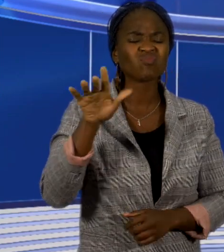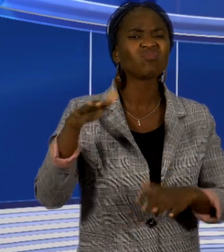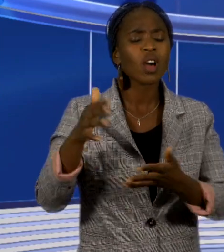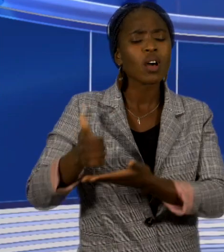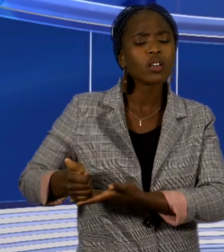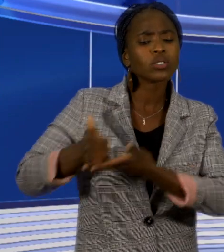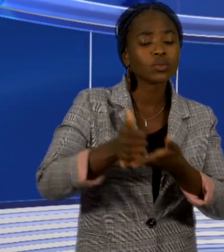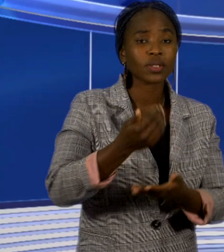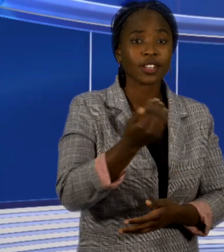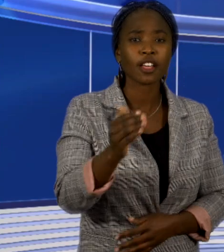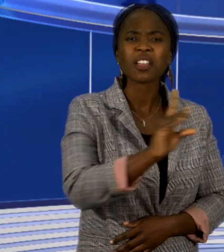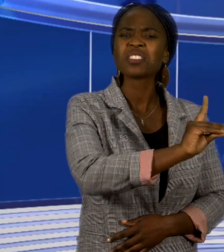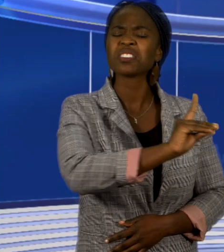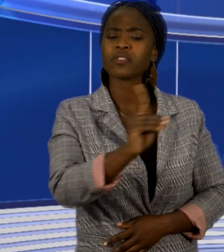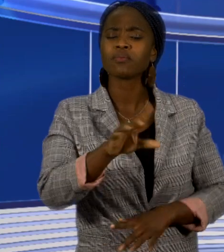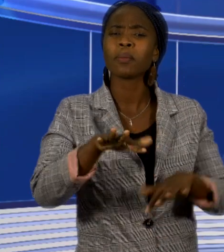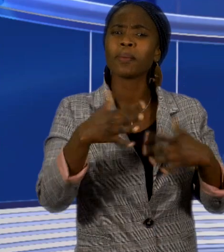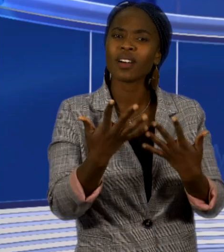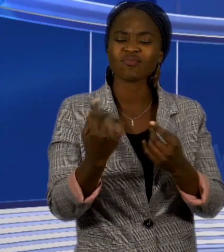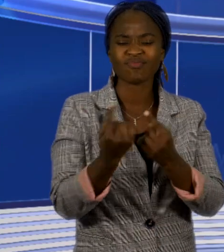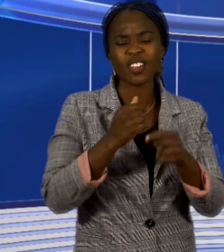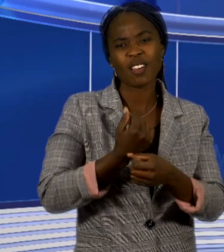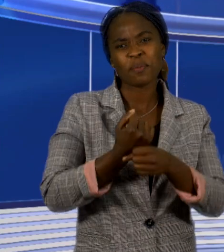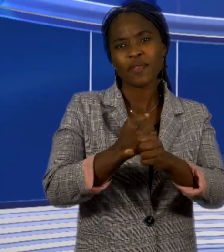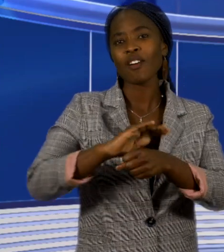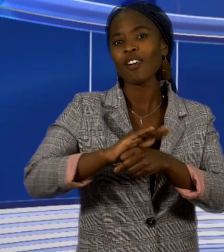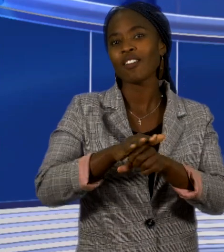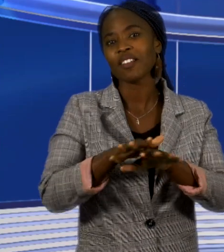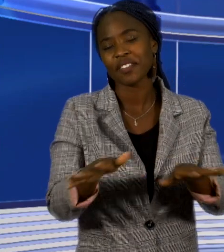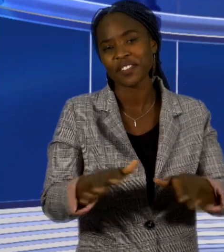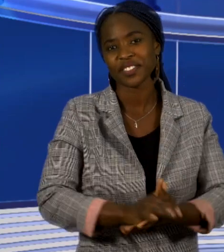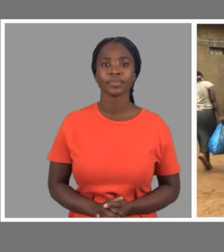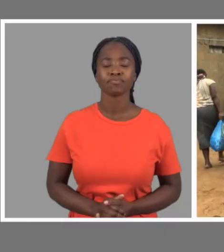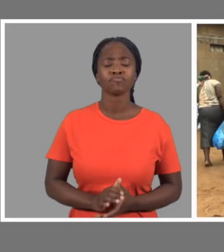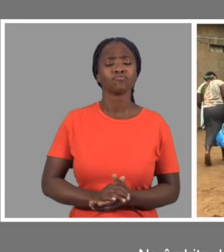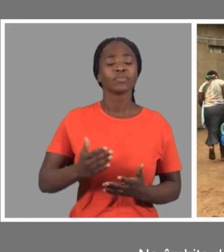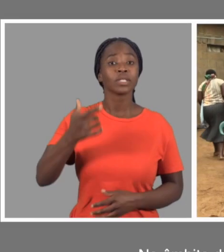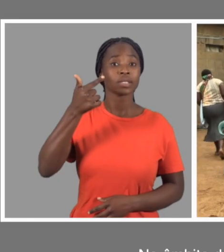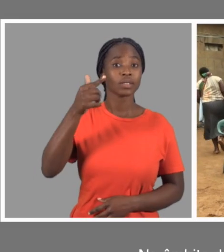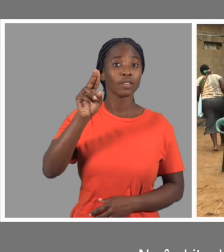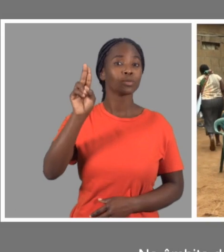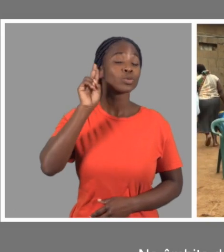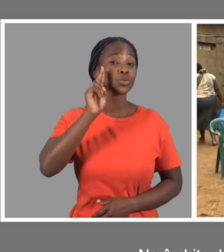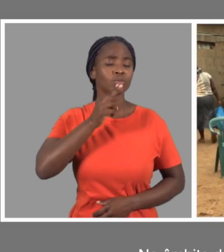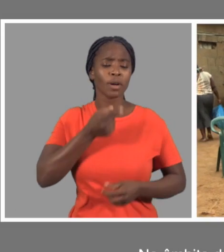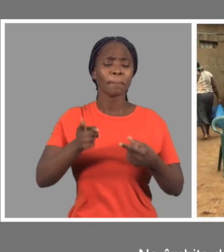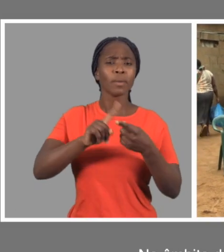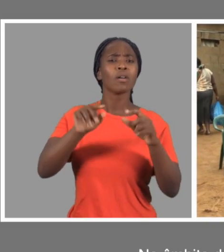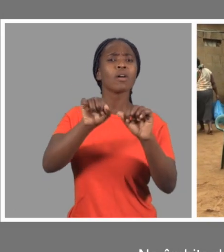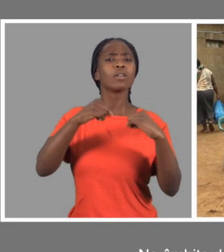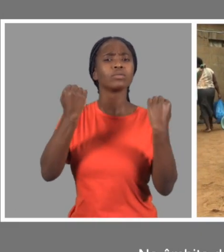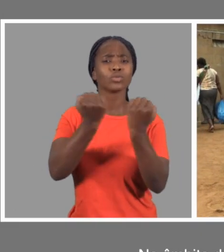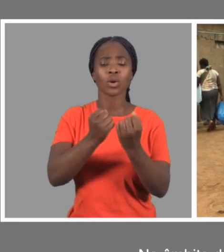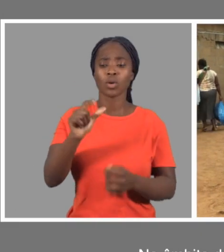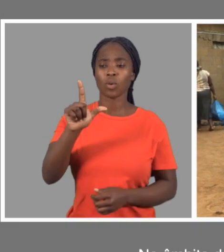Sorrisos para apoiar famílias com crianças com deficiência durante a pandemia No âmbito do apoio para a prevenção da